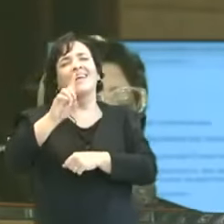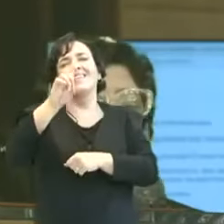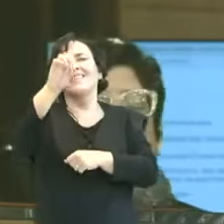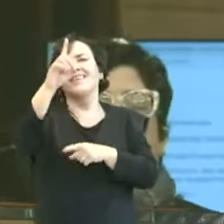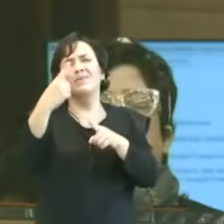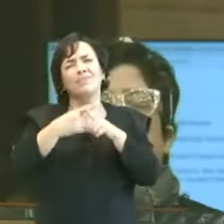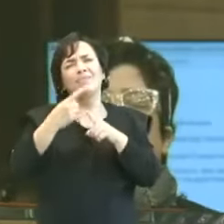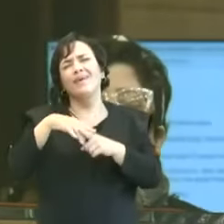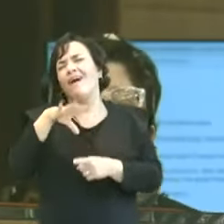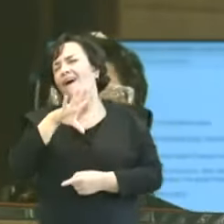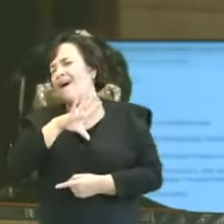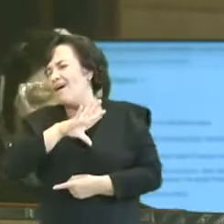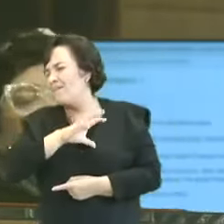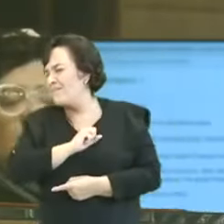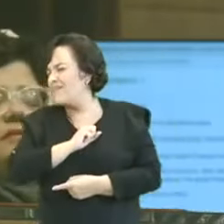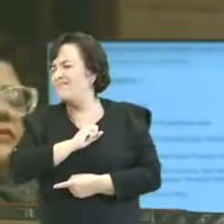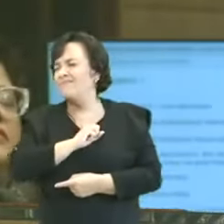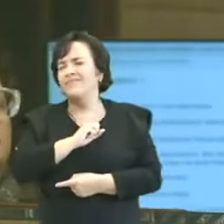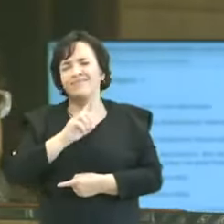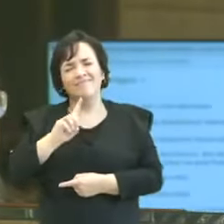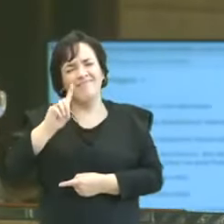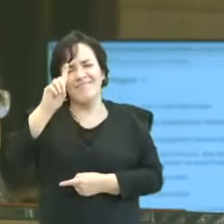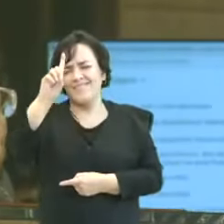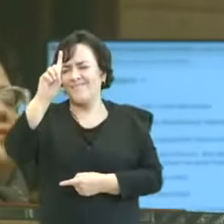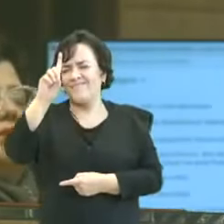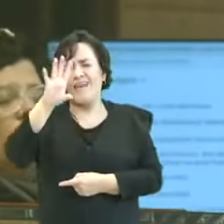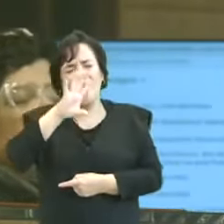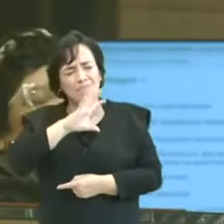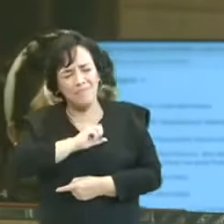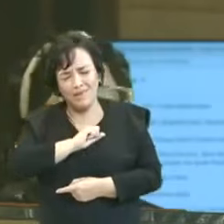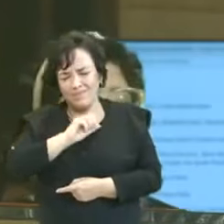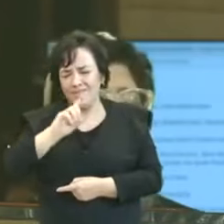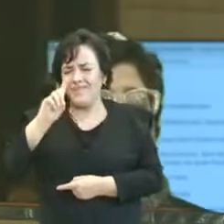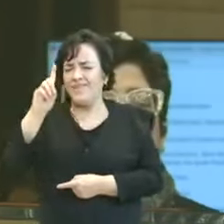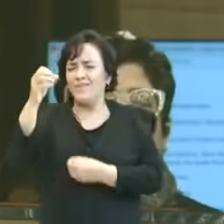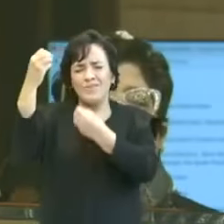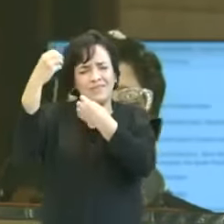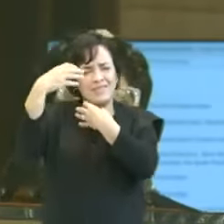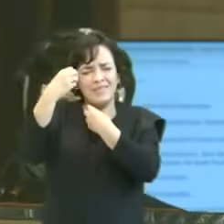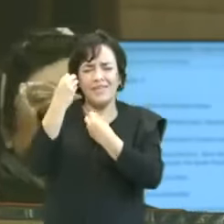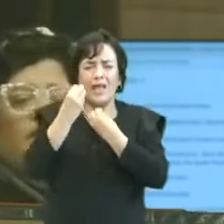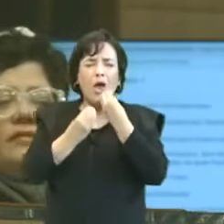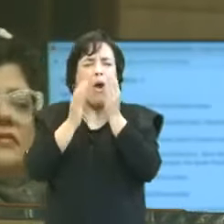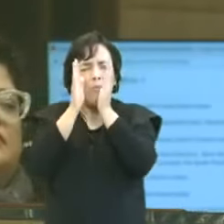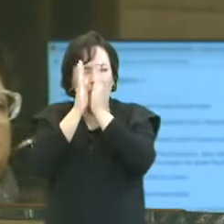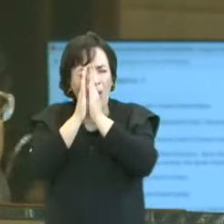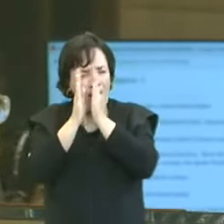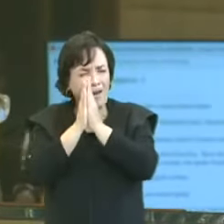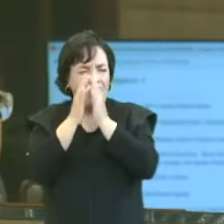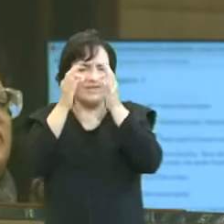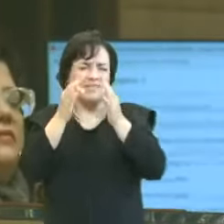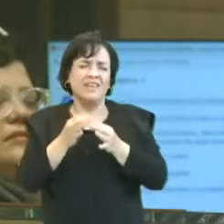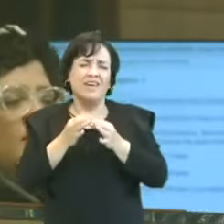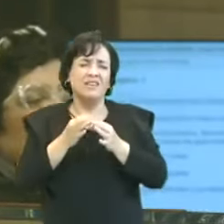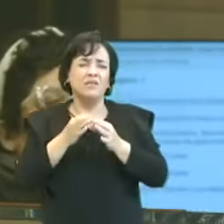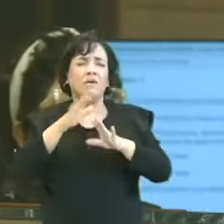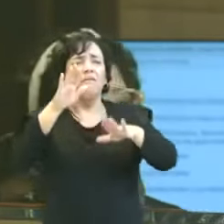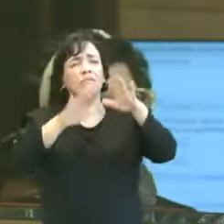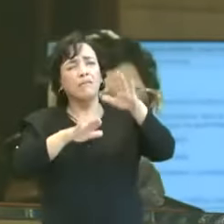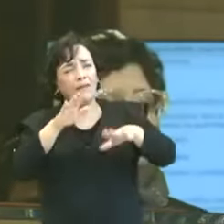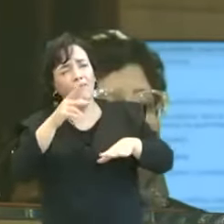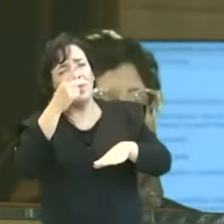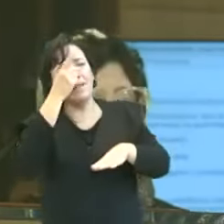porque te amamos constantemente. Nos leva a este lugar, Pai, que aquele que perdeu o primeiro amor hoje